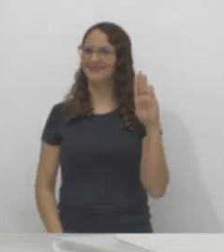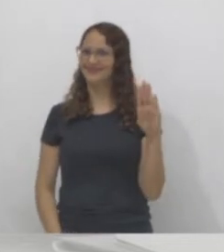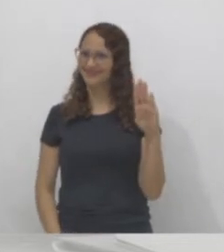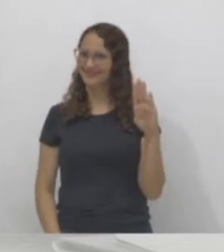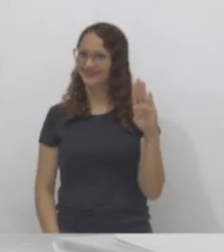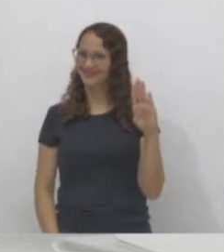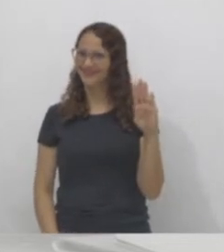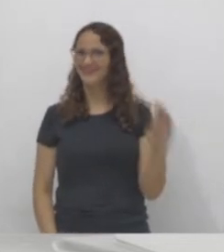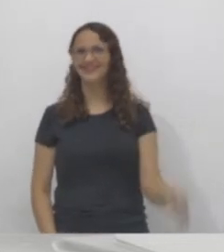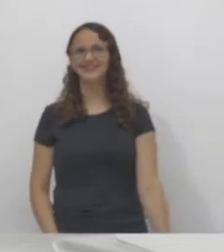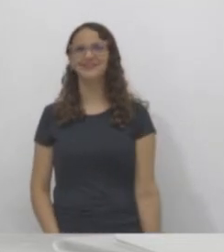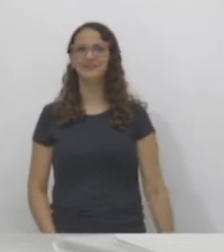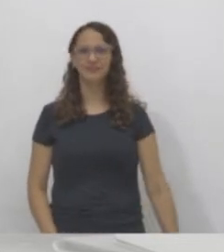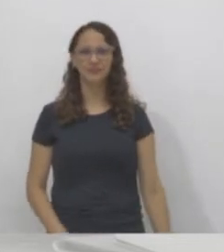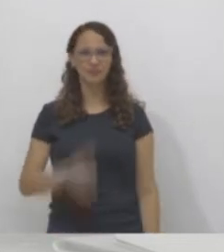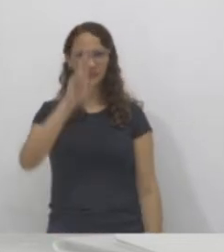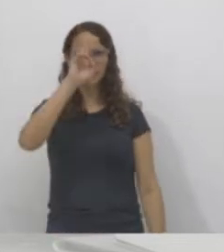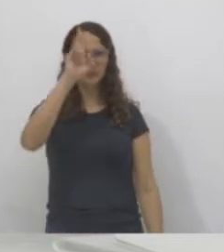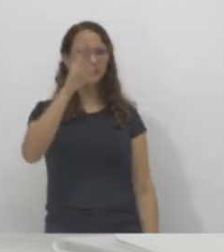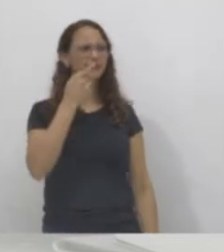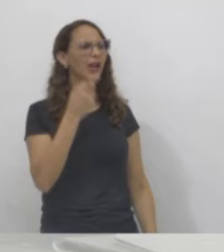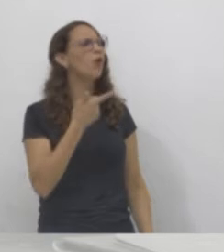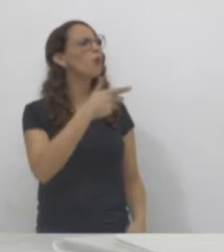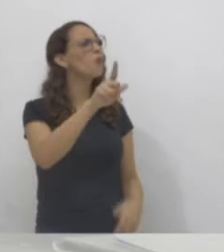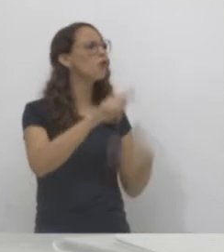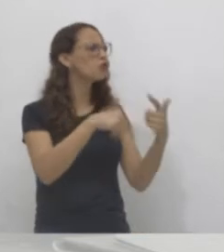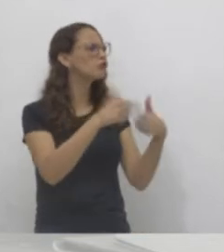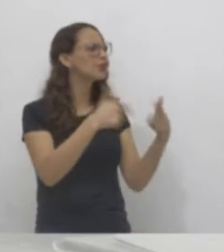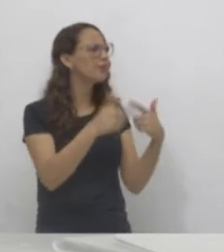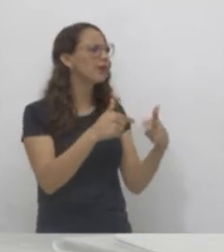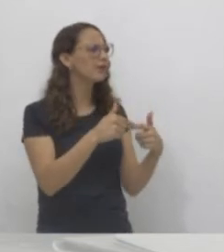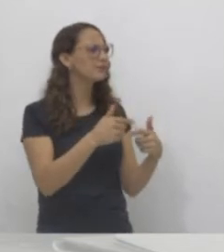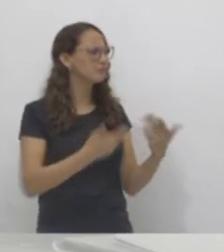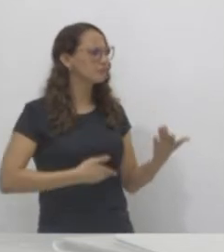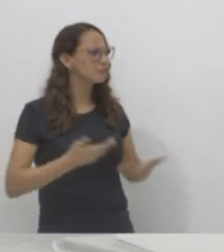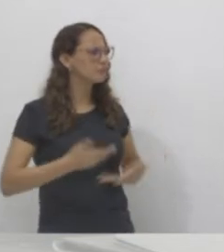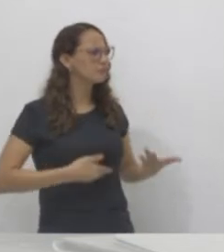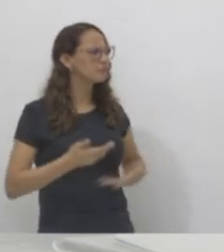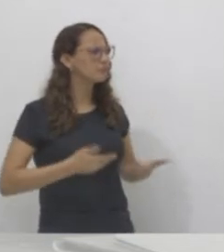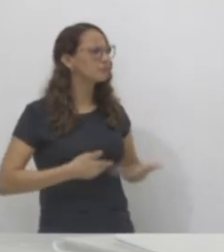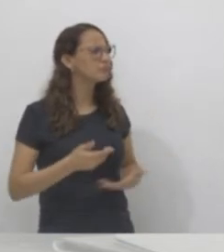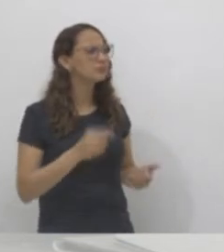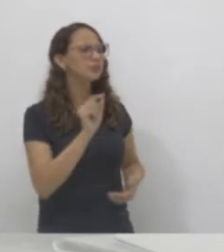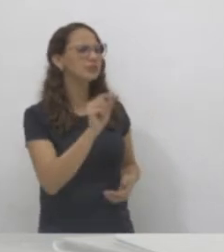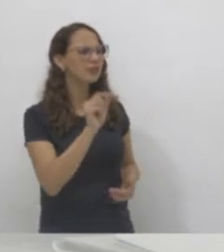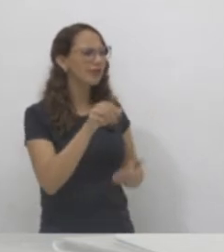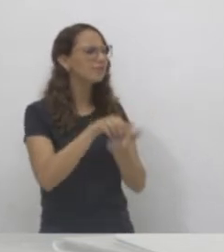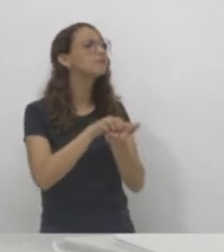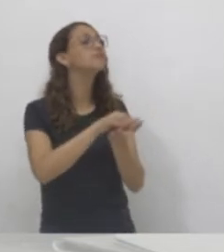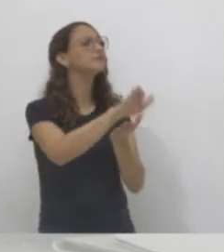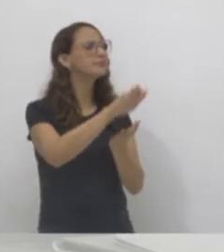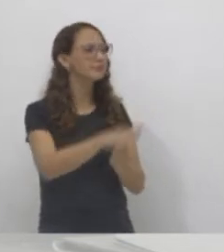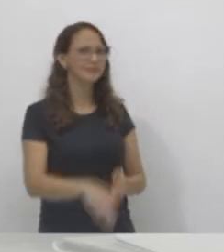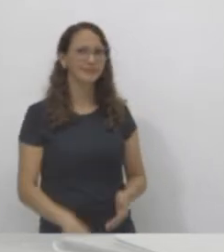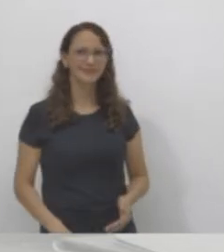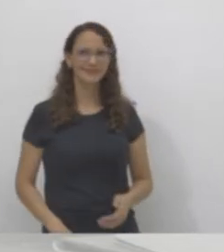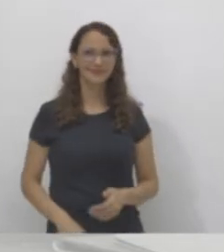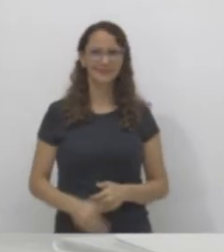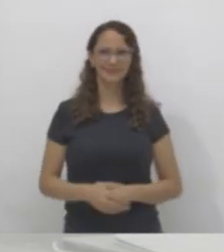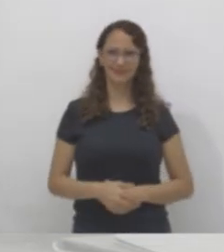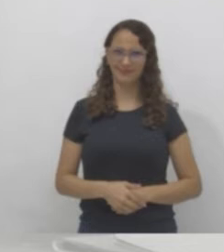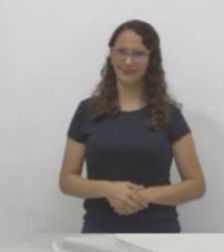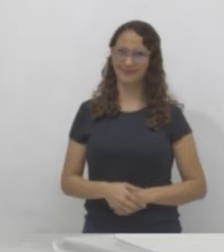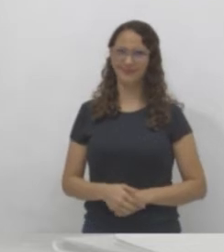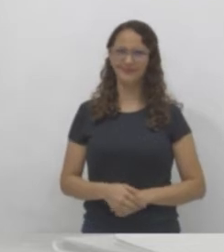alternativa B. O patrão diz que vai despedir o outro empregado. Uma dica para você perceber onde há o traço de humor é